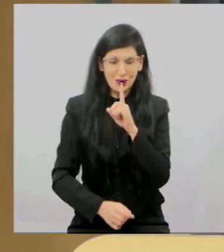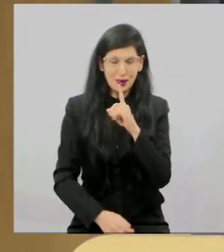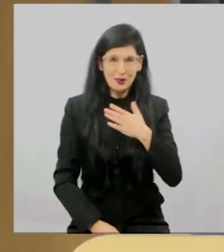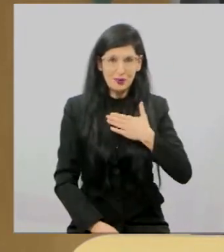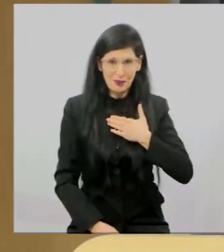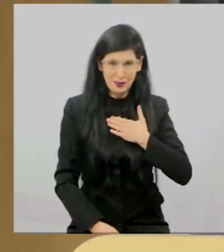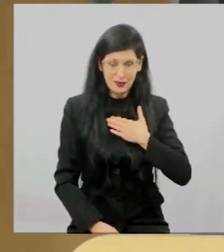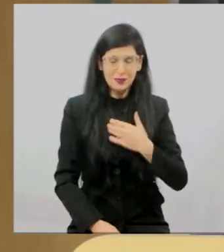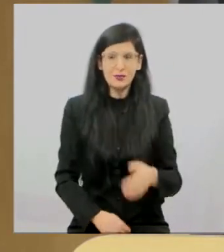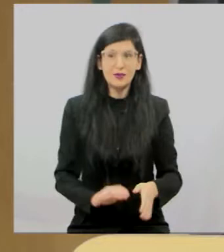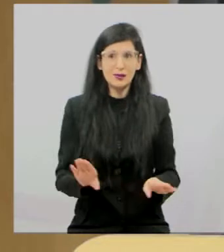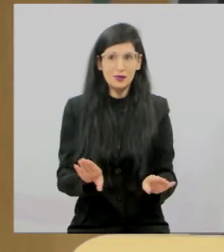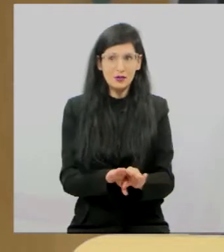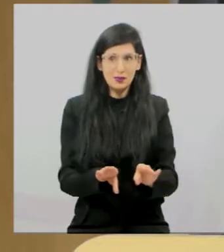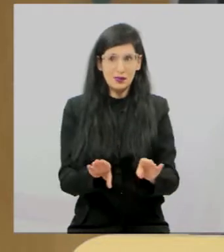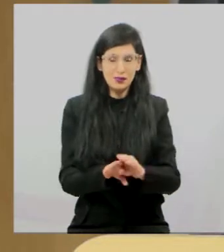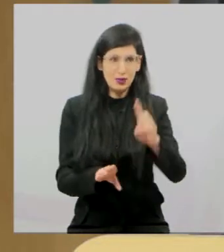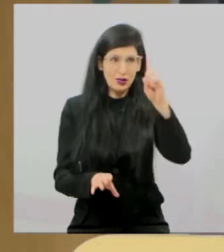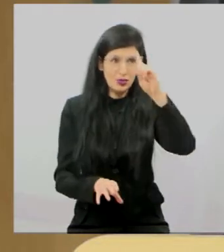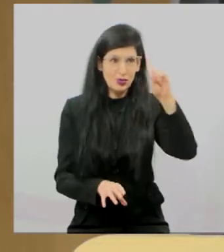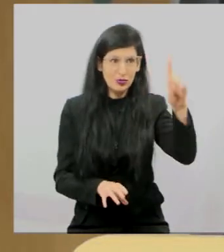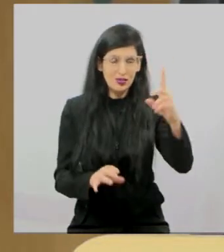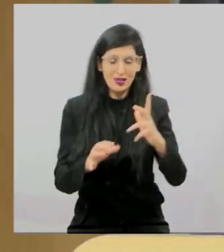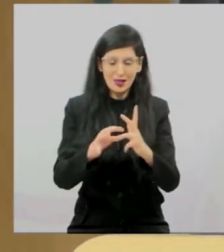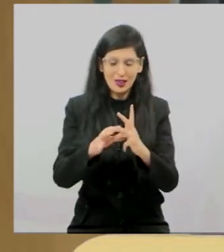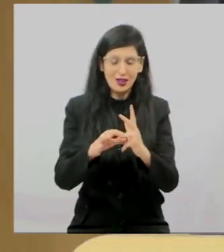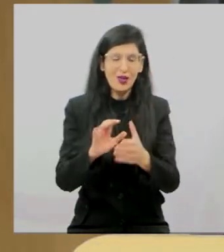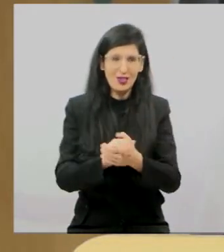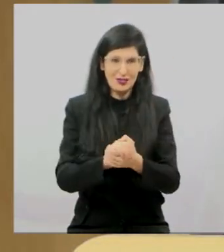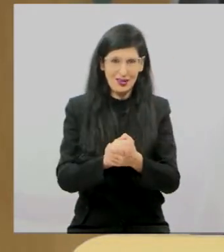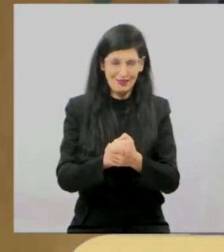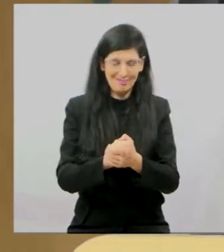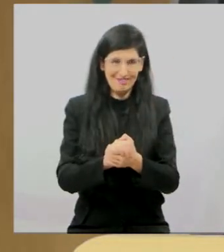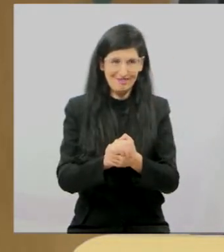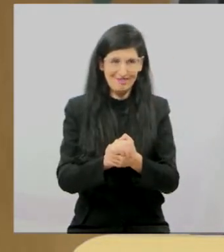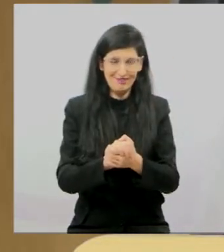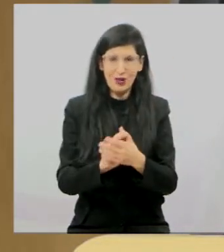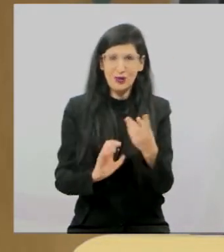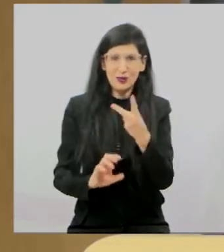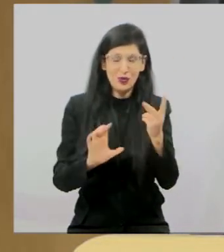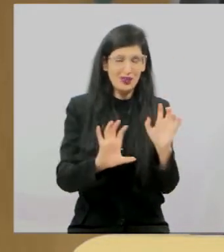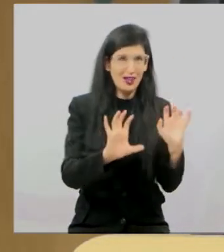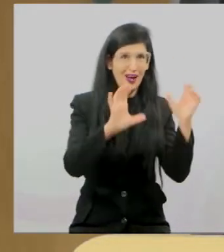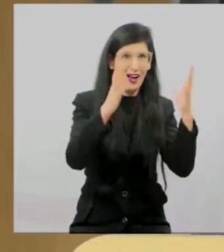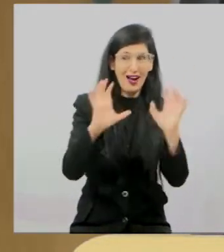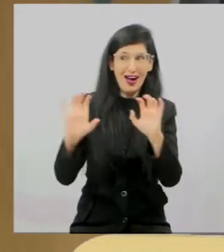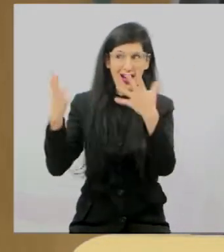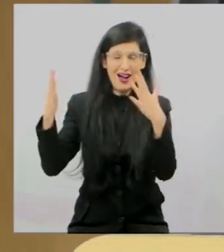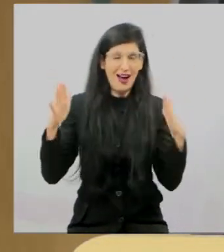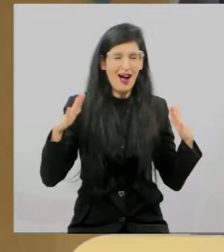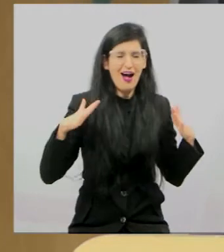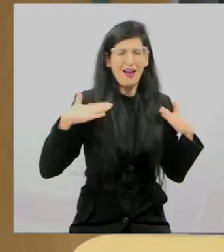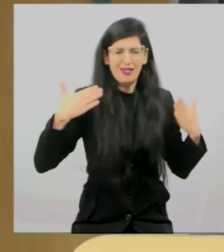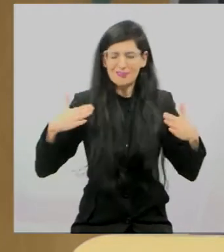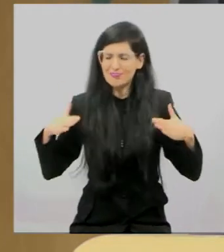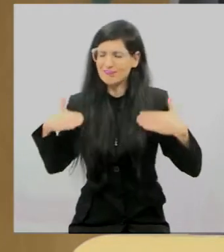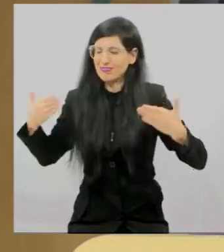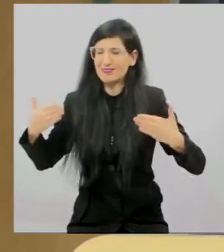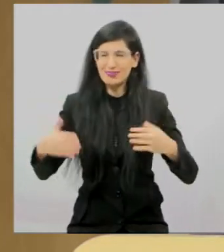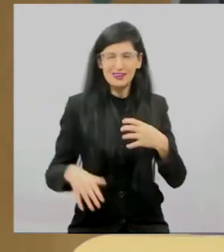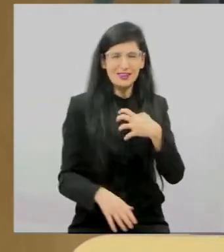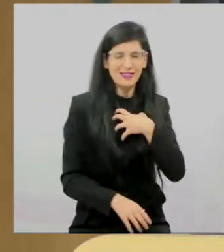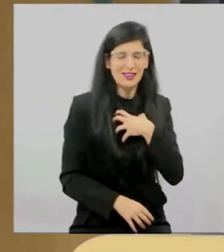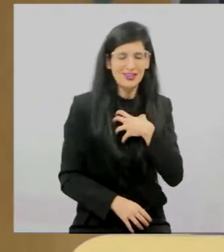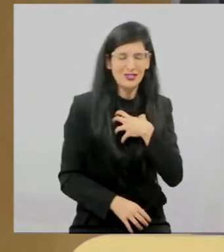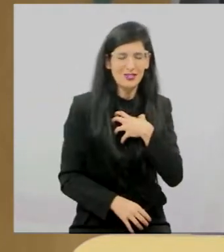também é a data do dia em que eu me casei. Então, são duas comemorações na data de hoje e eu faço